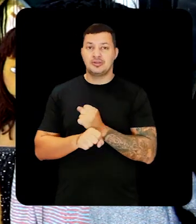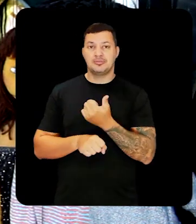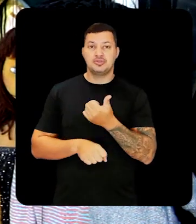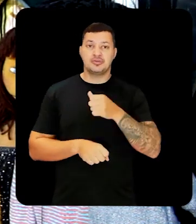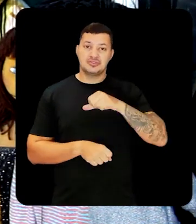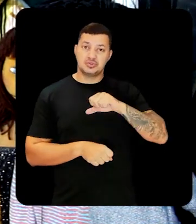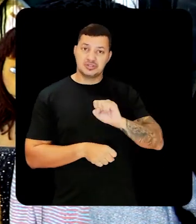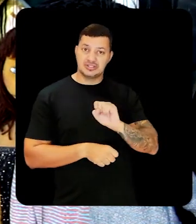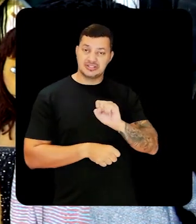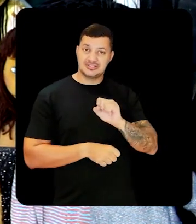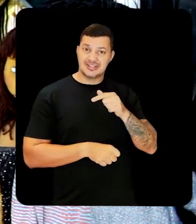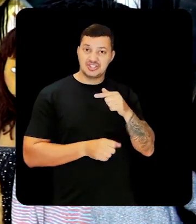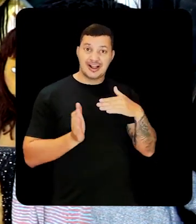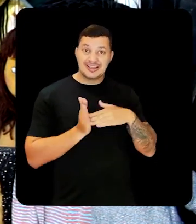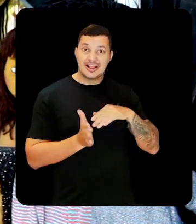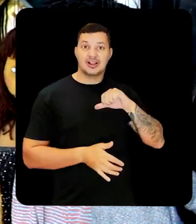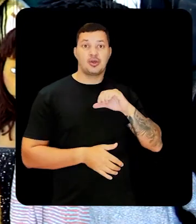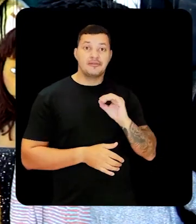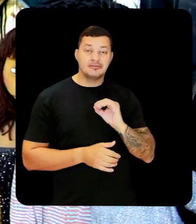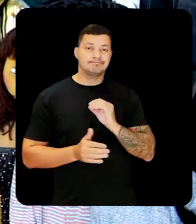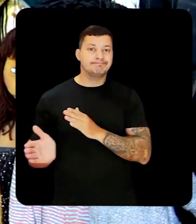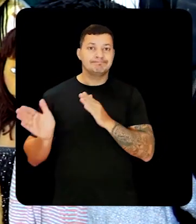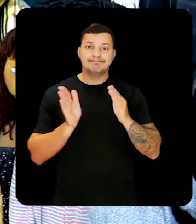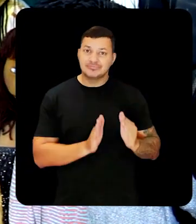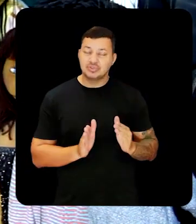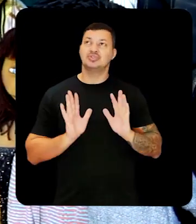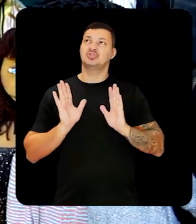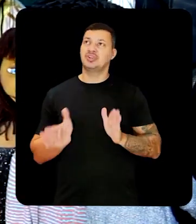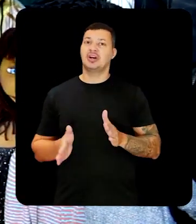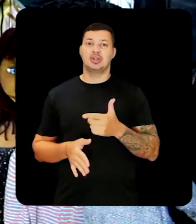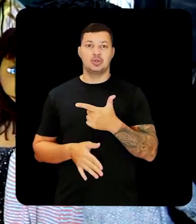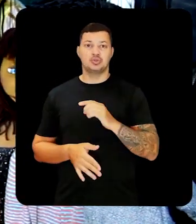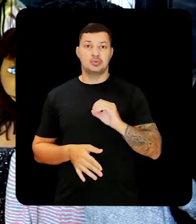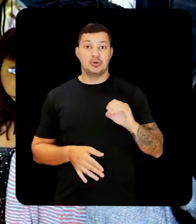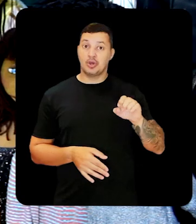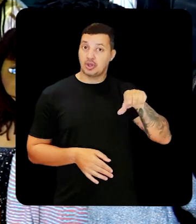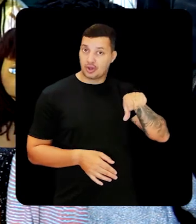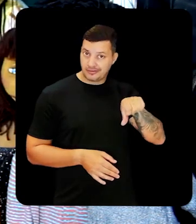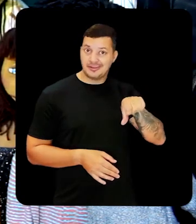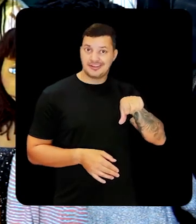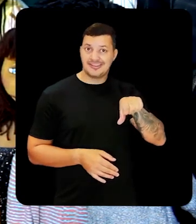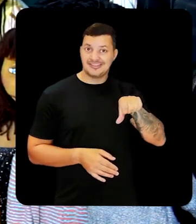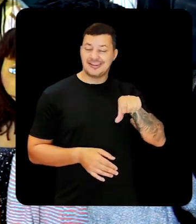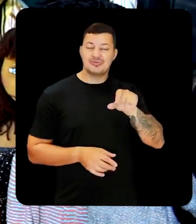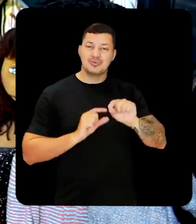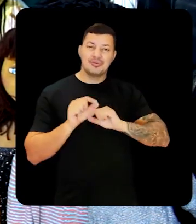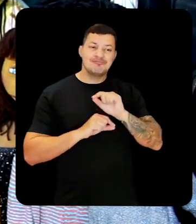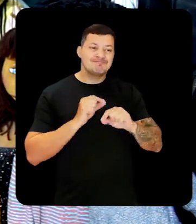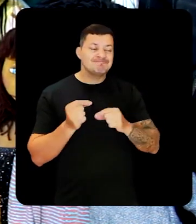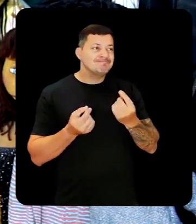de 87 até 90. E no segundo momento, que aí já foi por volta de 2009, né,